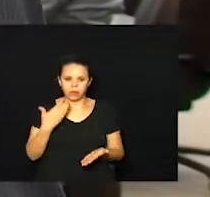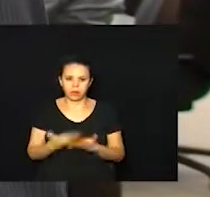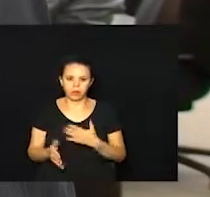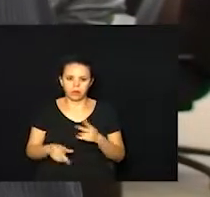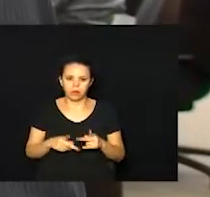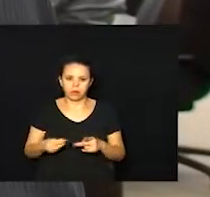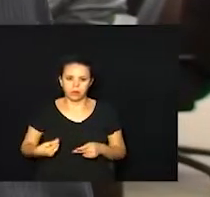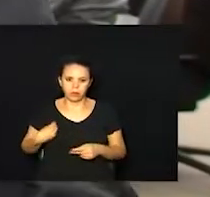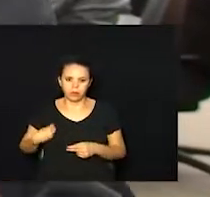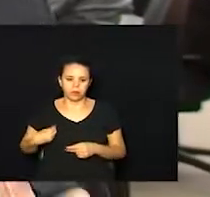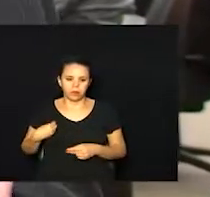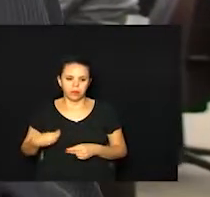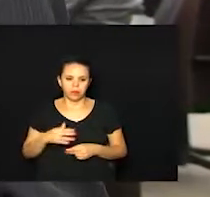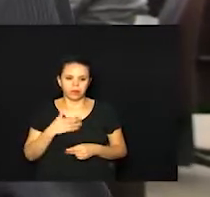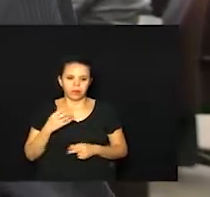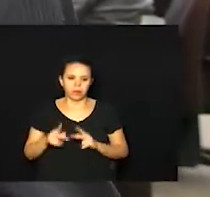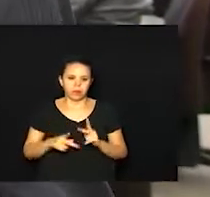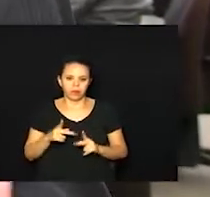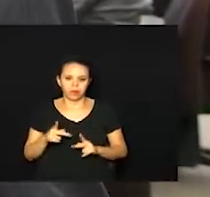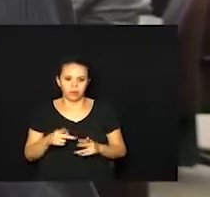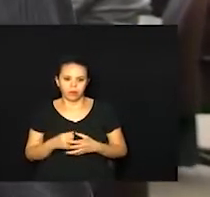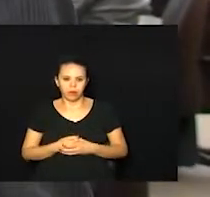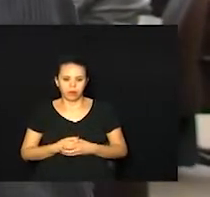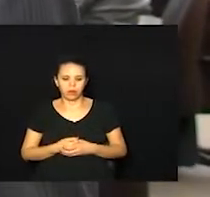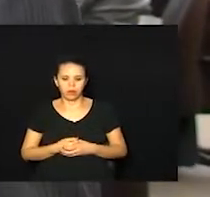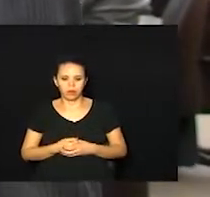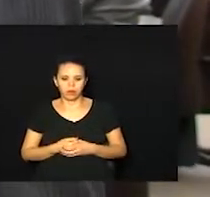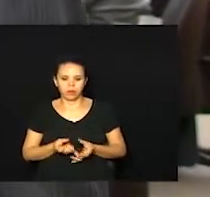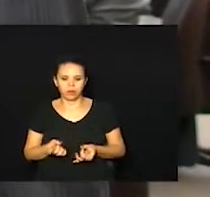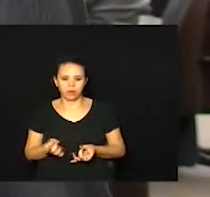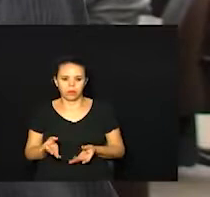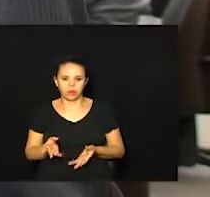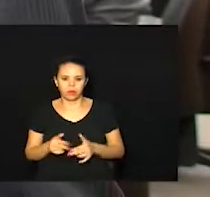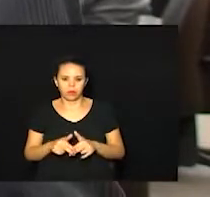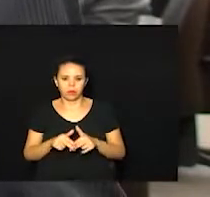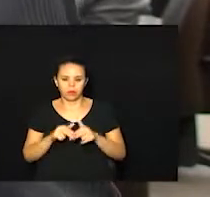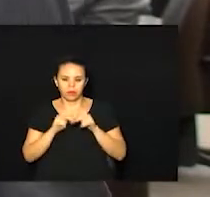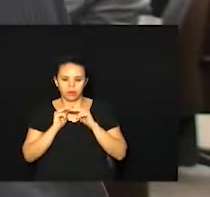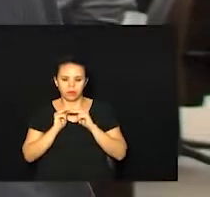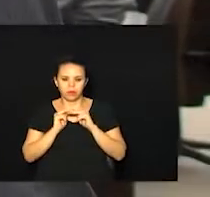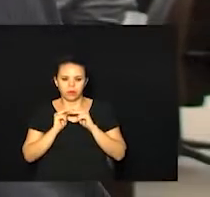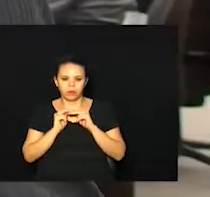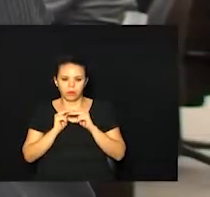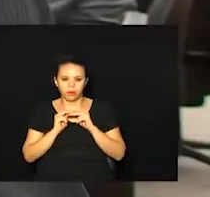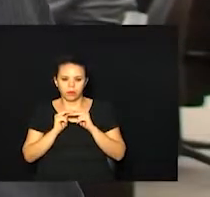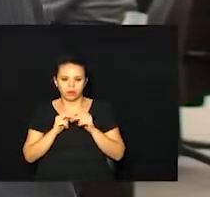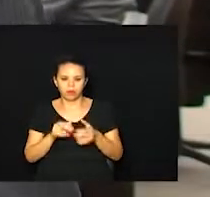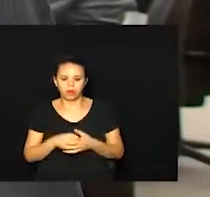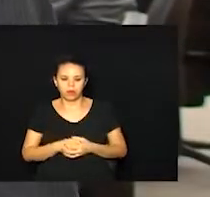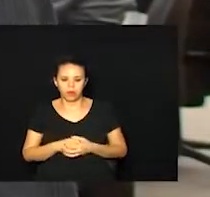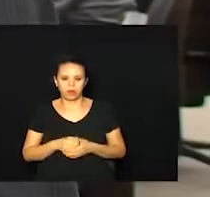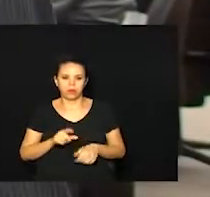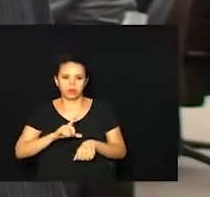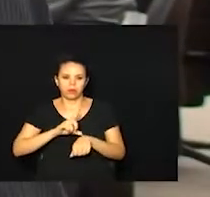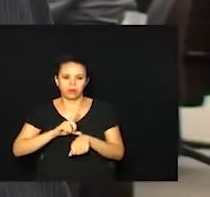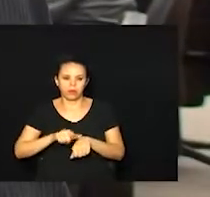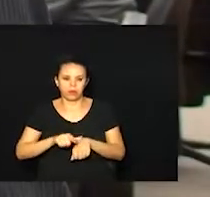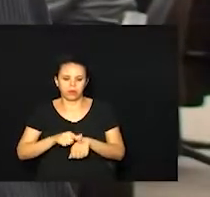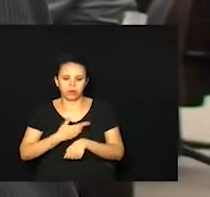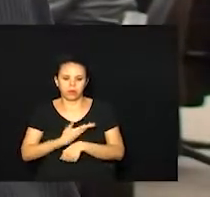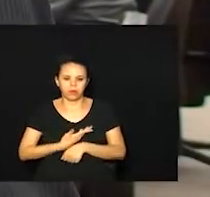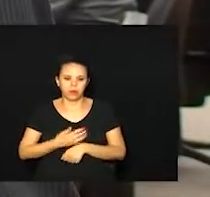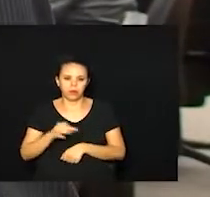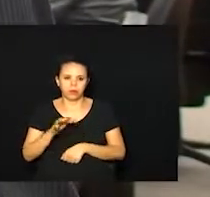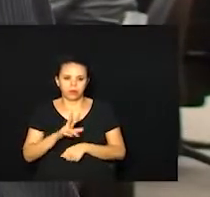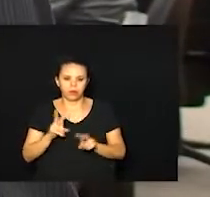muitas vidas, muitas pessoas deixaram por conta de uma resposta também atrasada, equivocada do governo